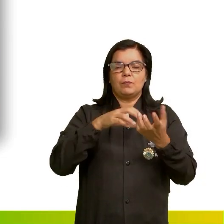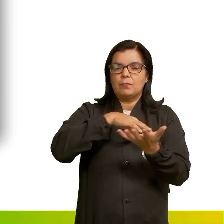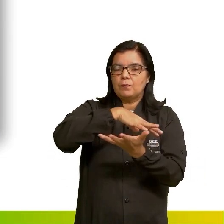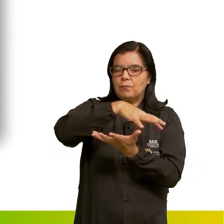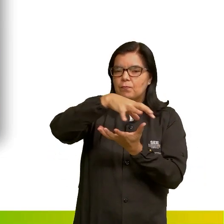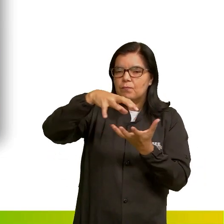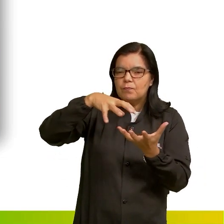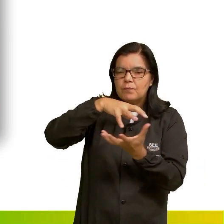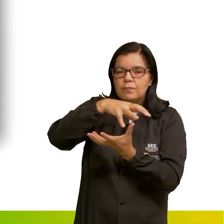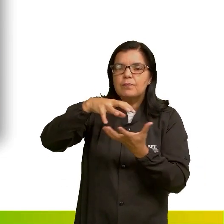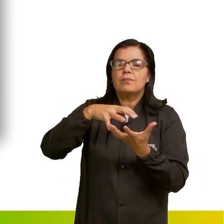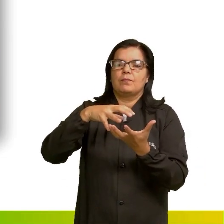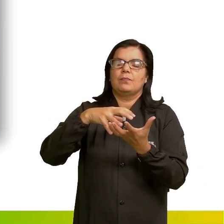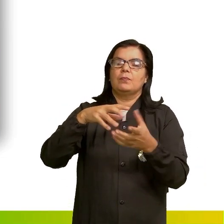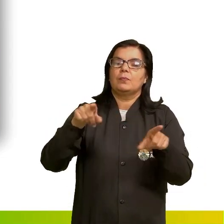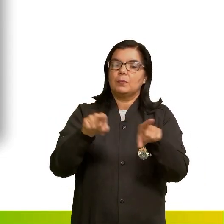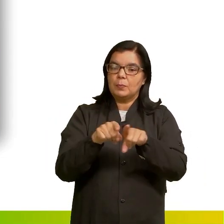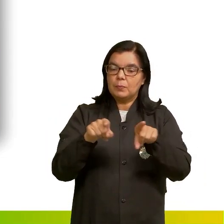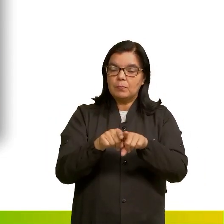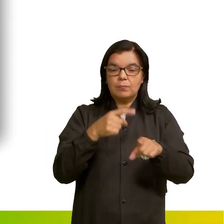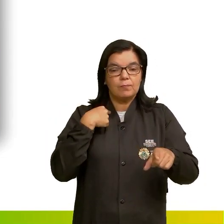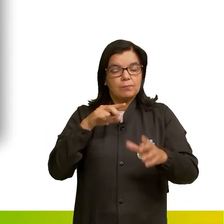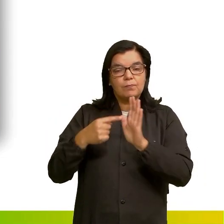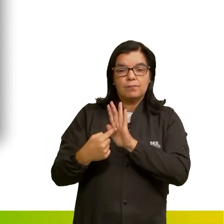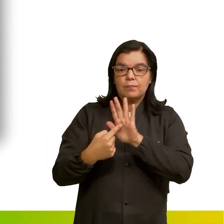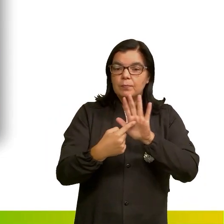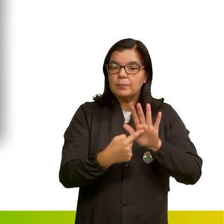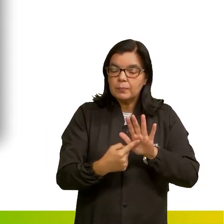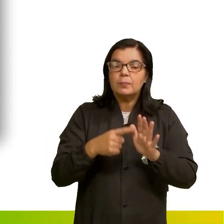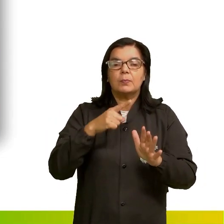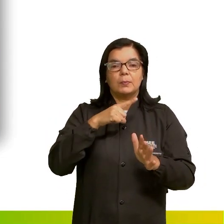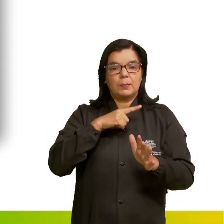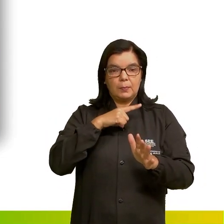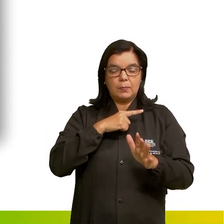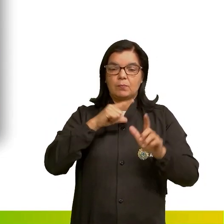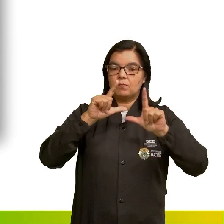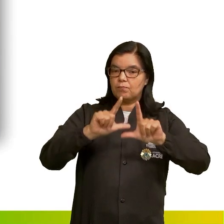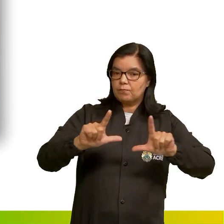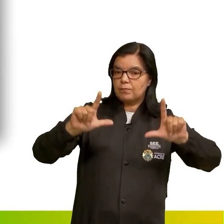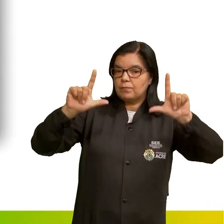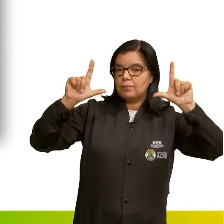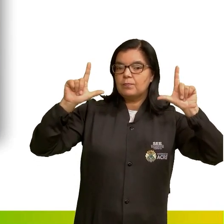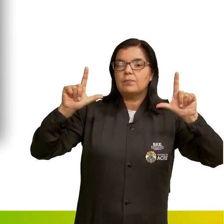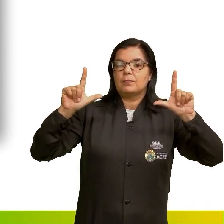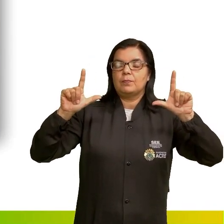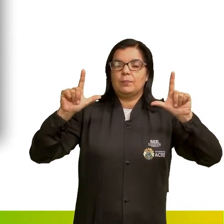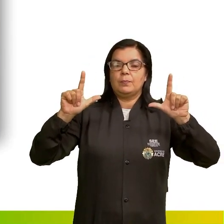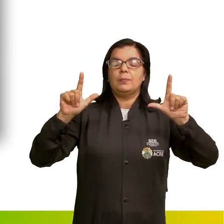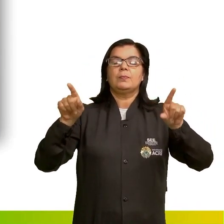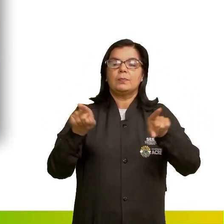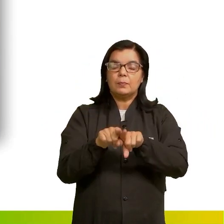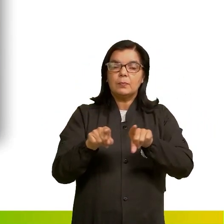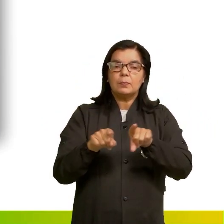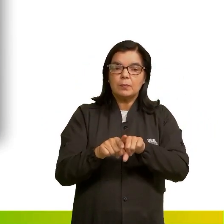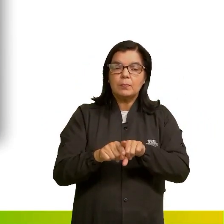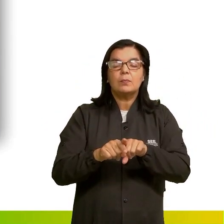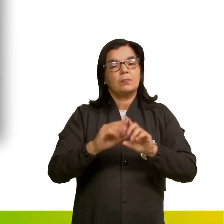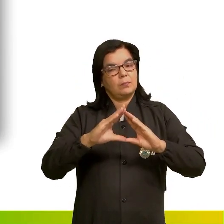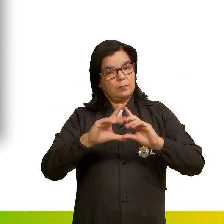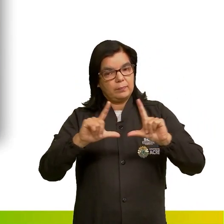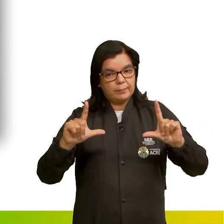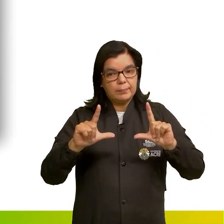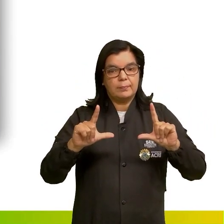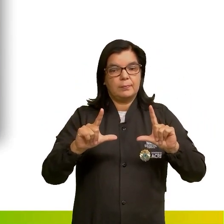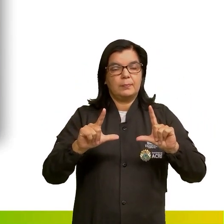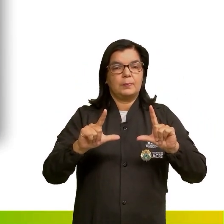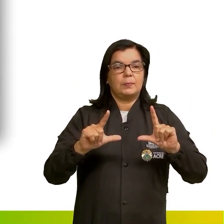de pessoas, também conseguimos identificar que há faixas, que há cartazes e é claro